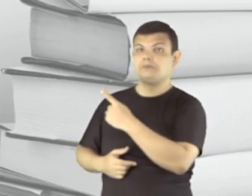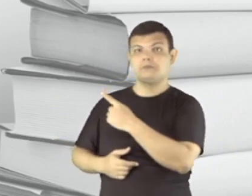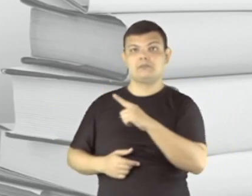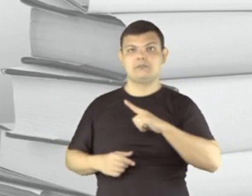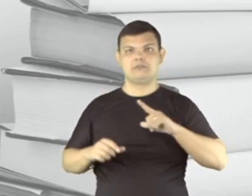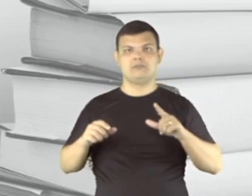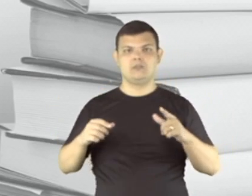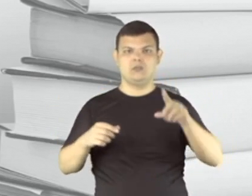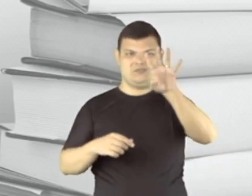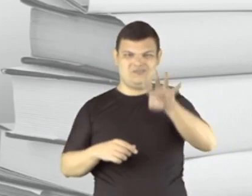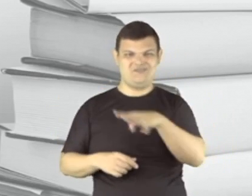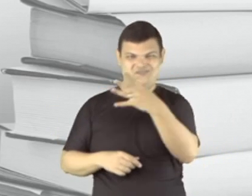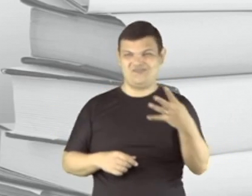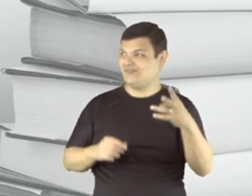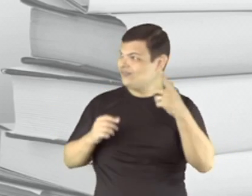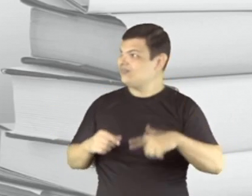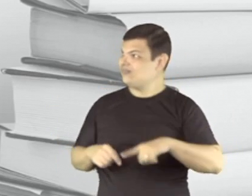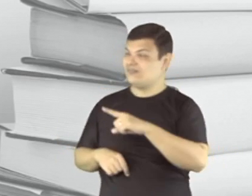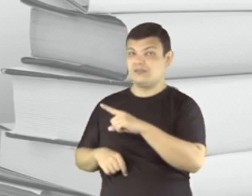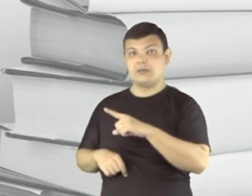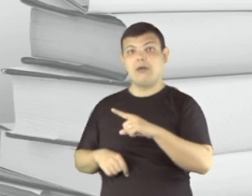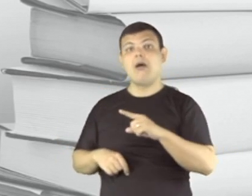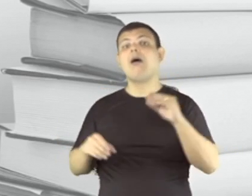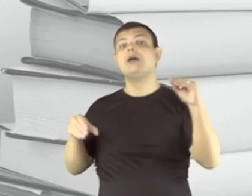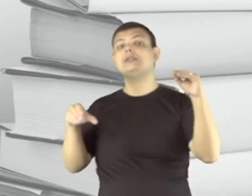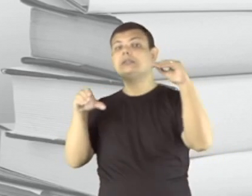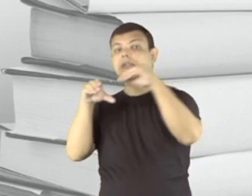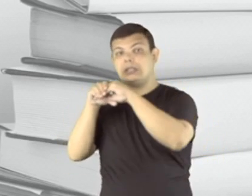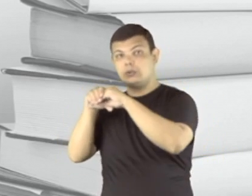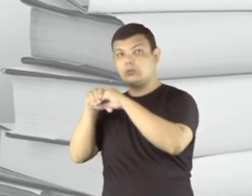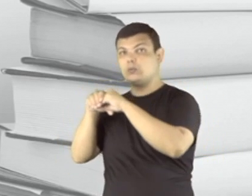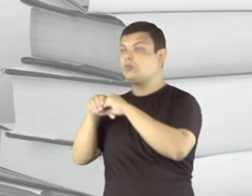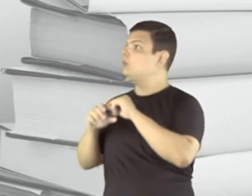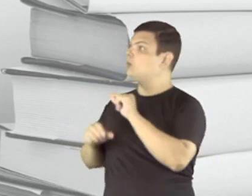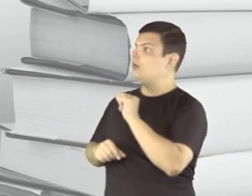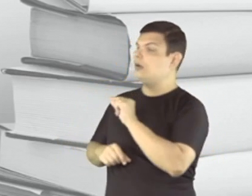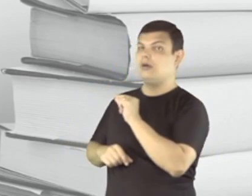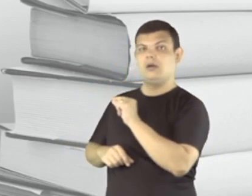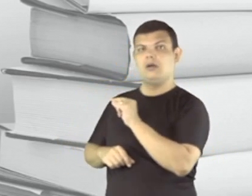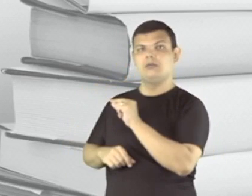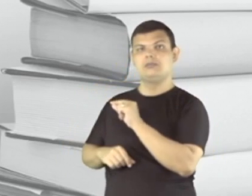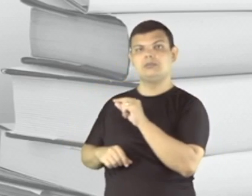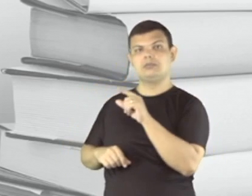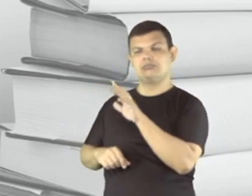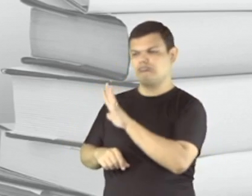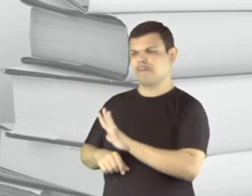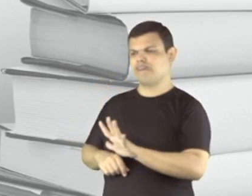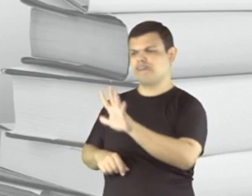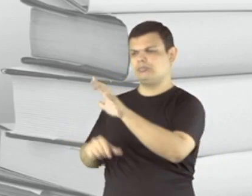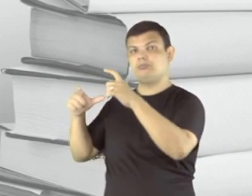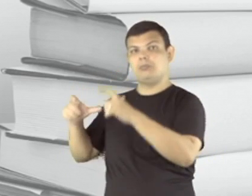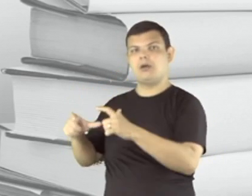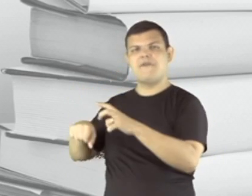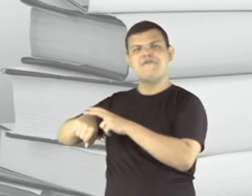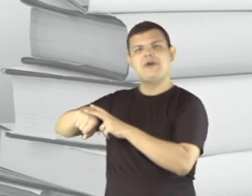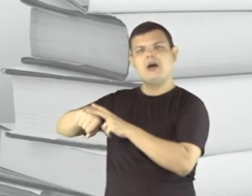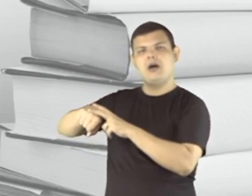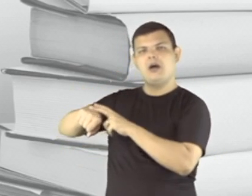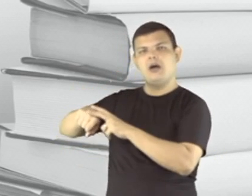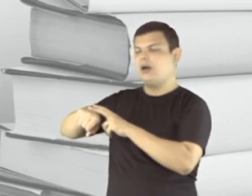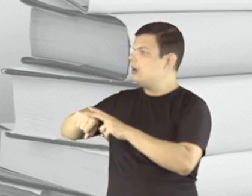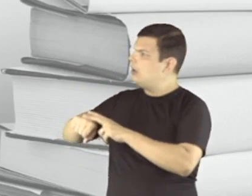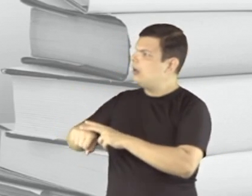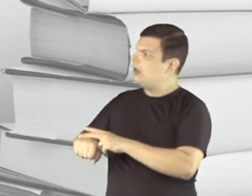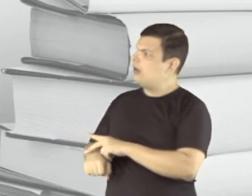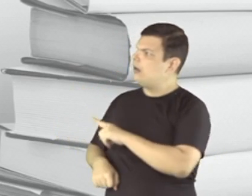nossa malha quadriculada e aqui dentro da malha quadriculada eu tenho um espaço todo em verde, né? Aí, o